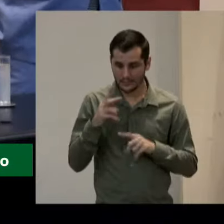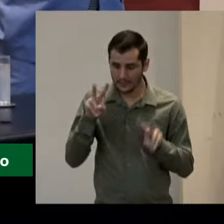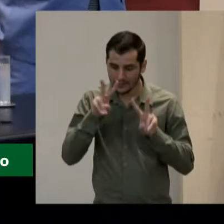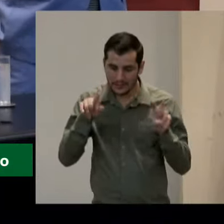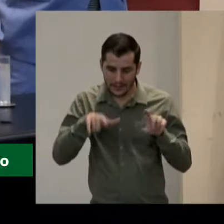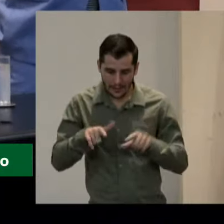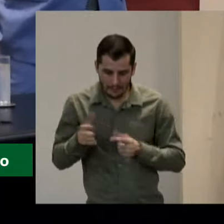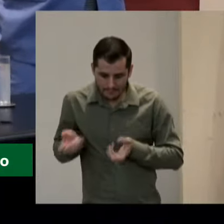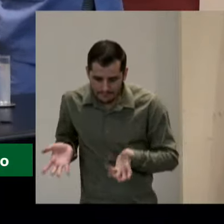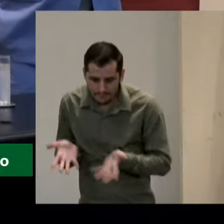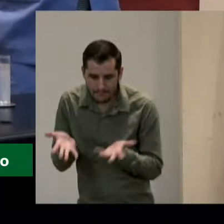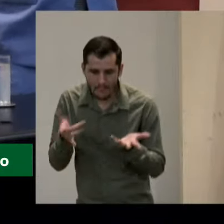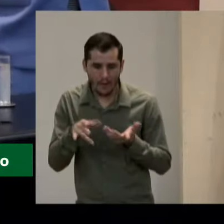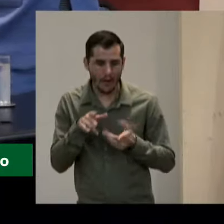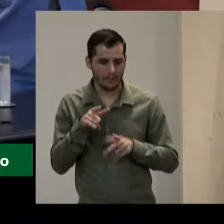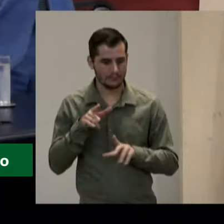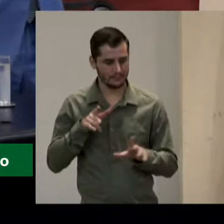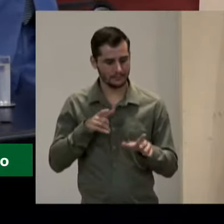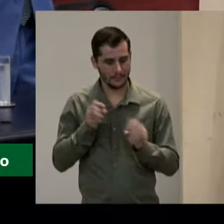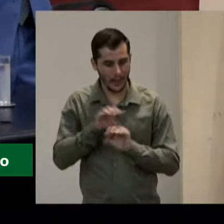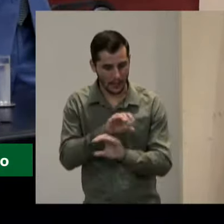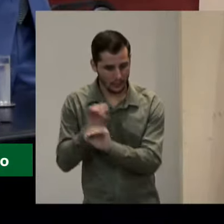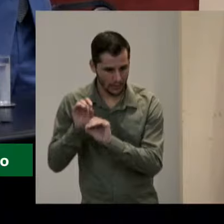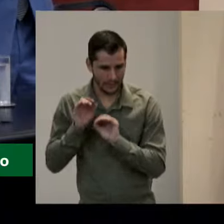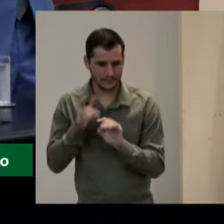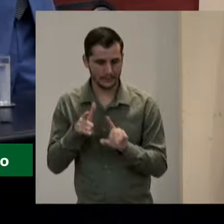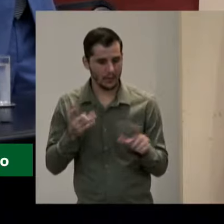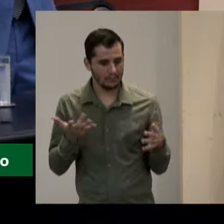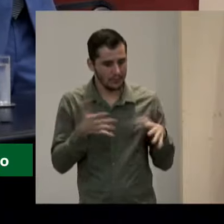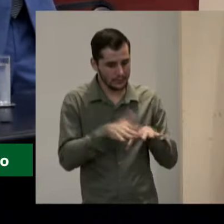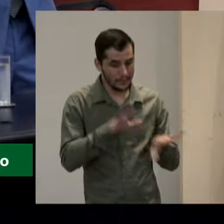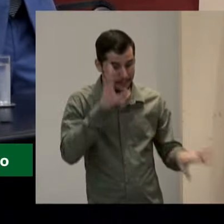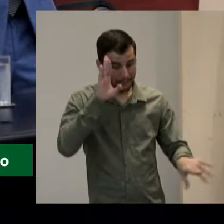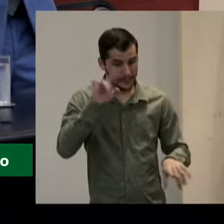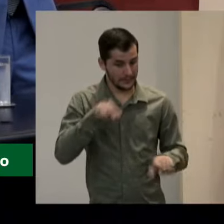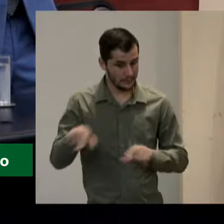da educação inclusiva, especialmente no ensino superior.